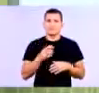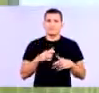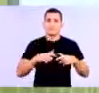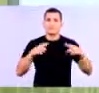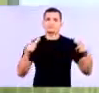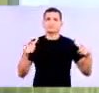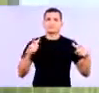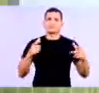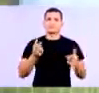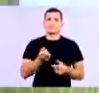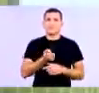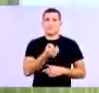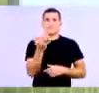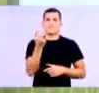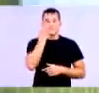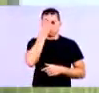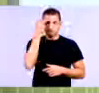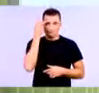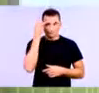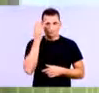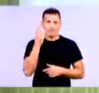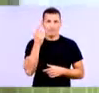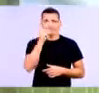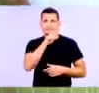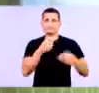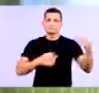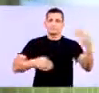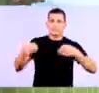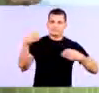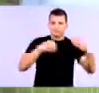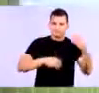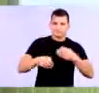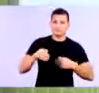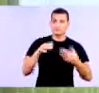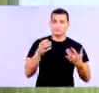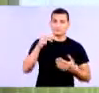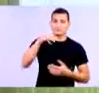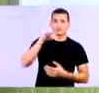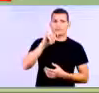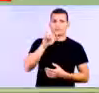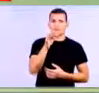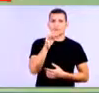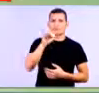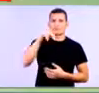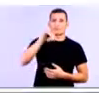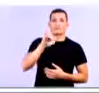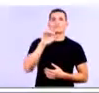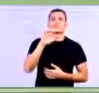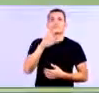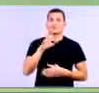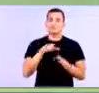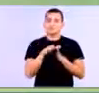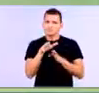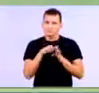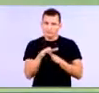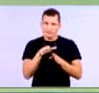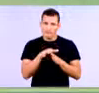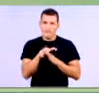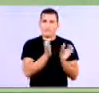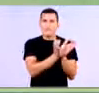pessoas. Então, eles aqui sugerem, né, o Mitnick e o Simon sugerem essas categorias.